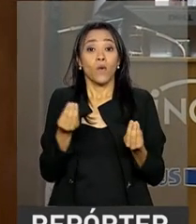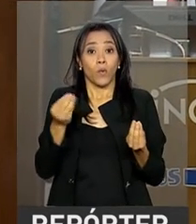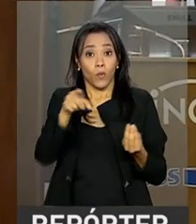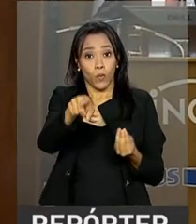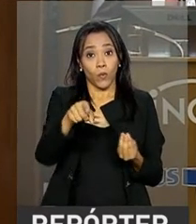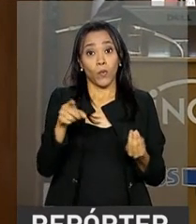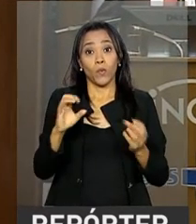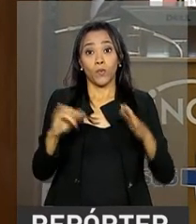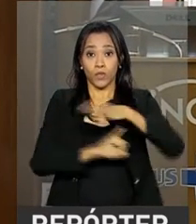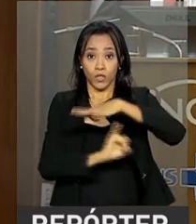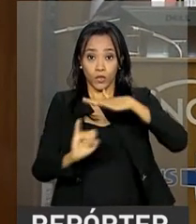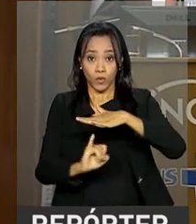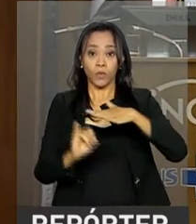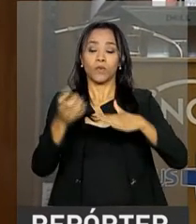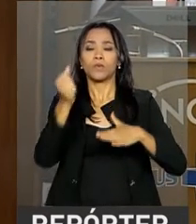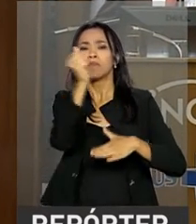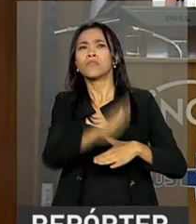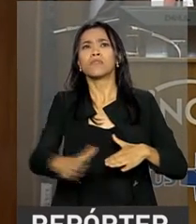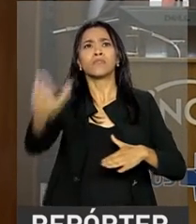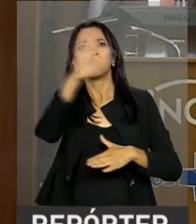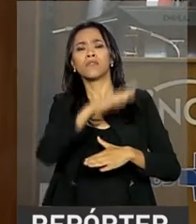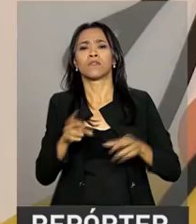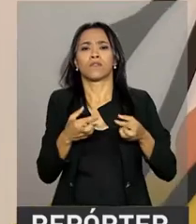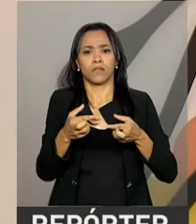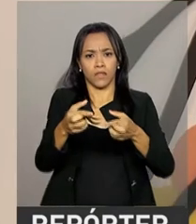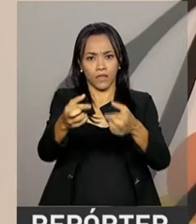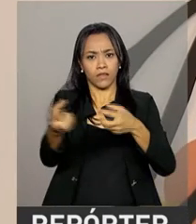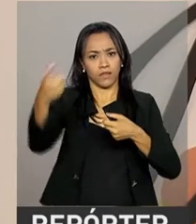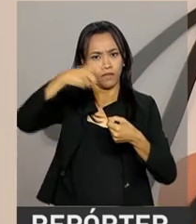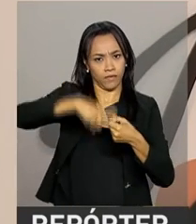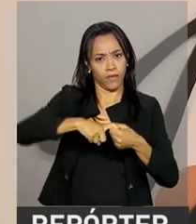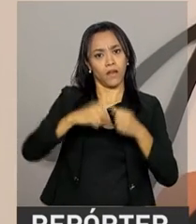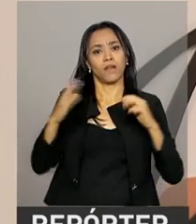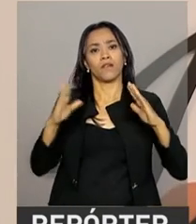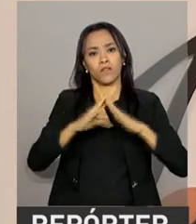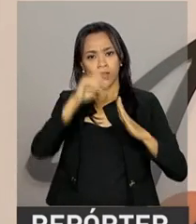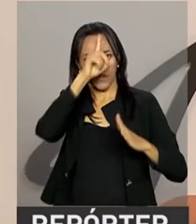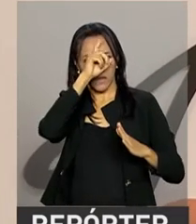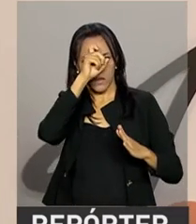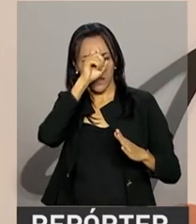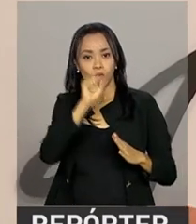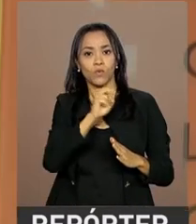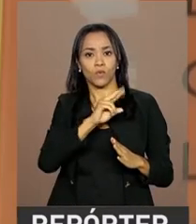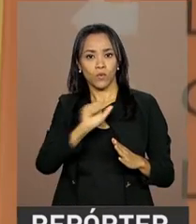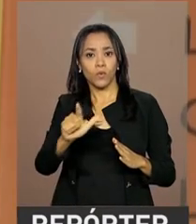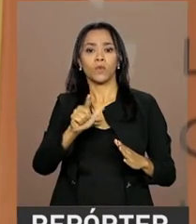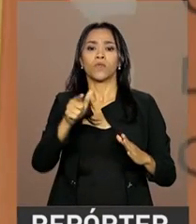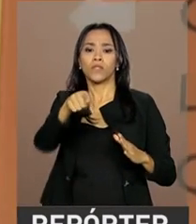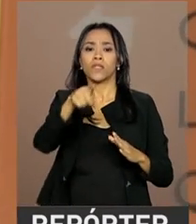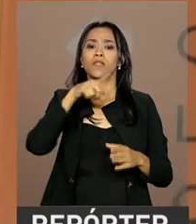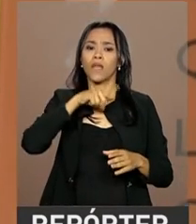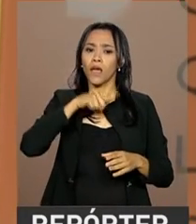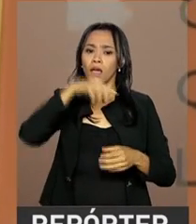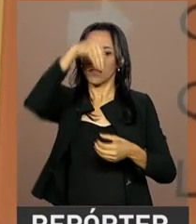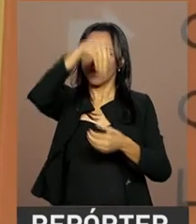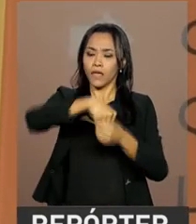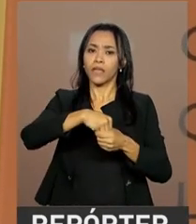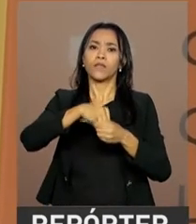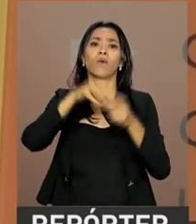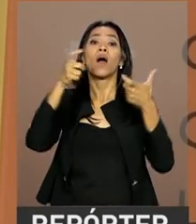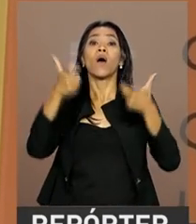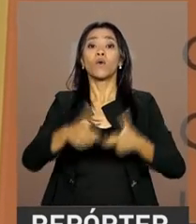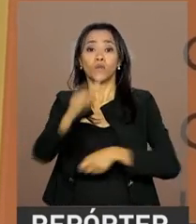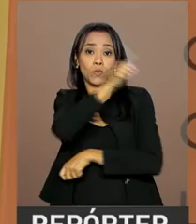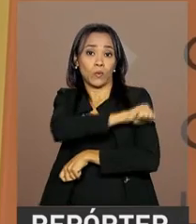Nacional de Câncer, que faz parte da rede pública de saúde, inaugurou uma nova ala infanto-juvenil. O local, na sede do INCA, no